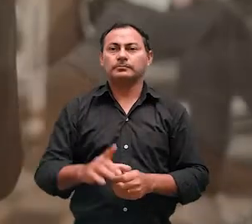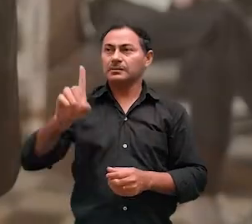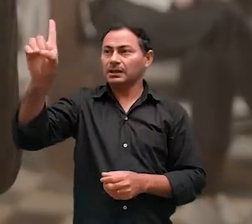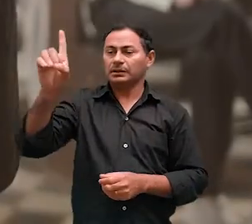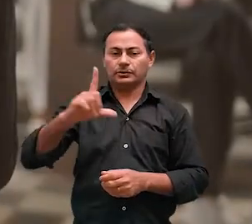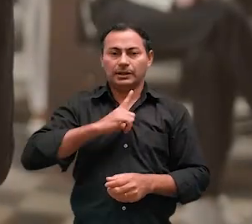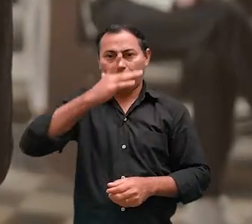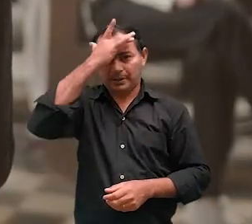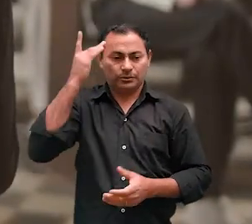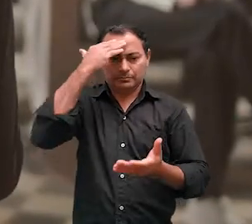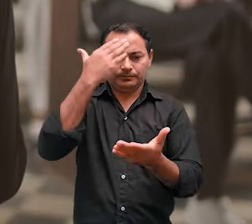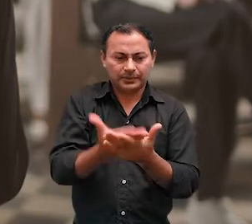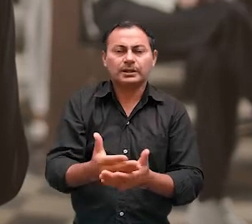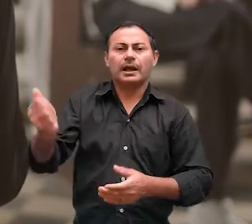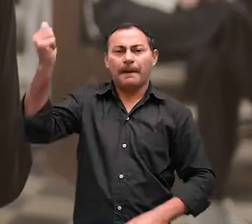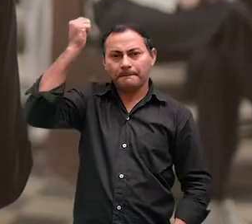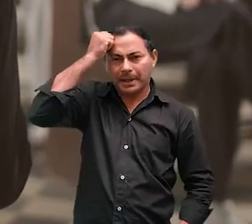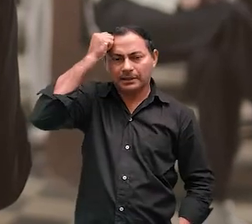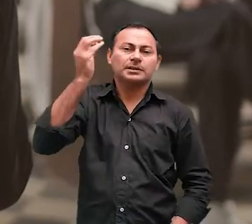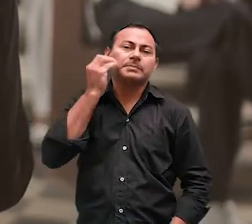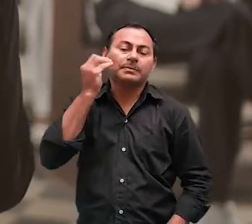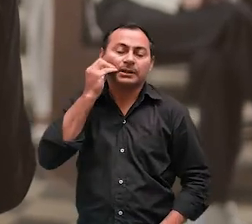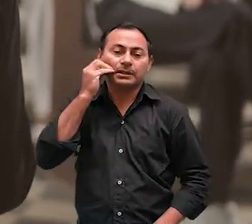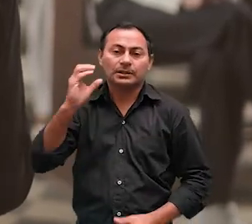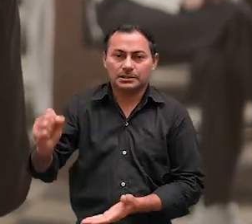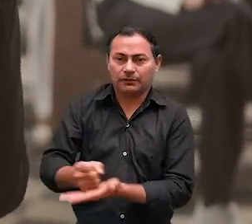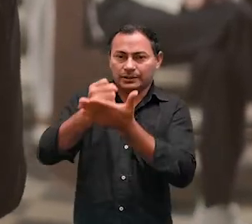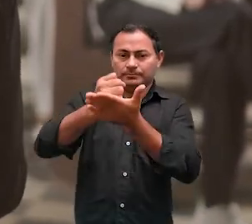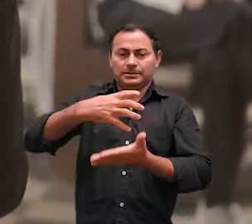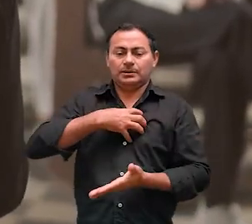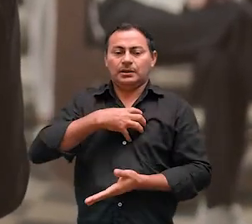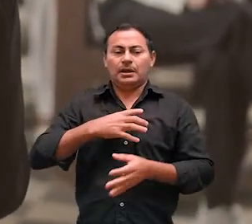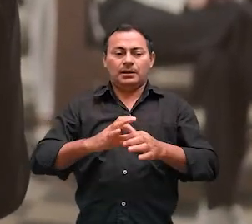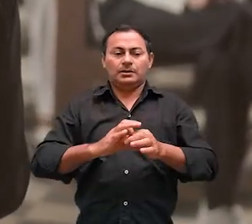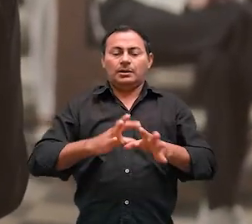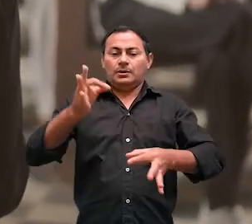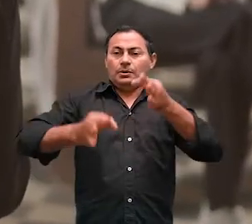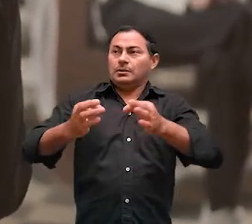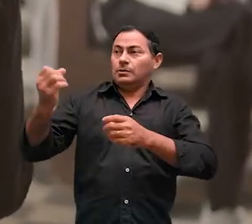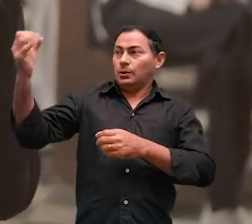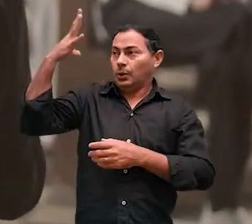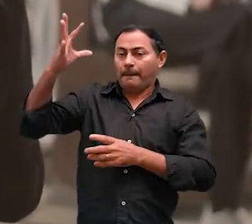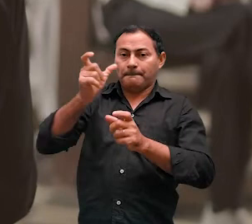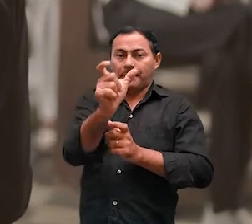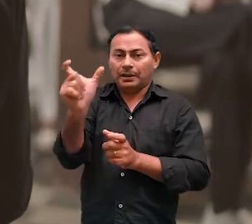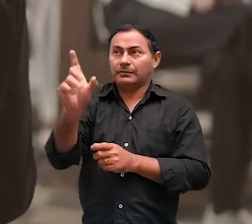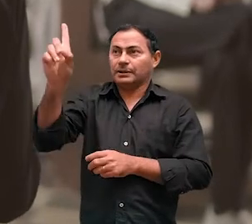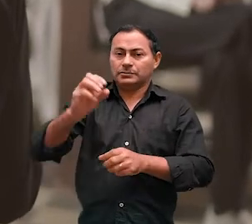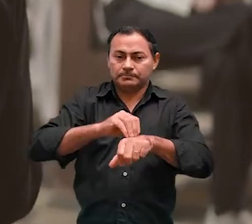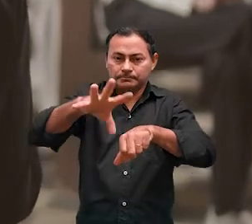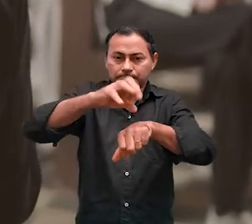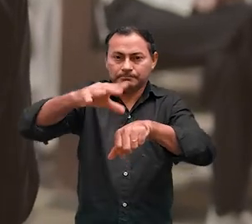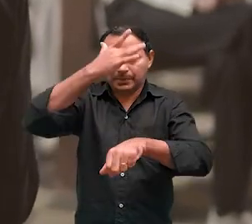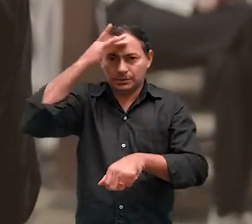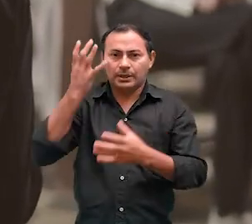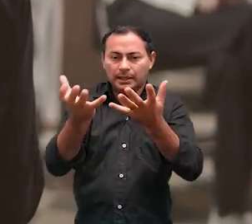Deus tem para a pessoa que crê que se arrepende experimente a salvação 66 Livros inspirados repletos de palavras que